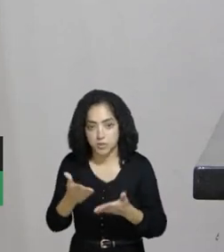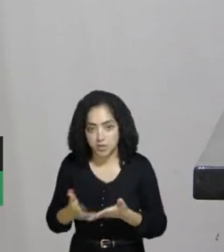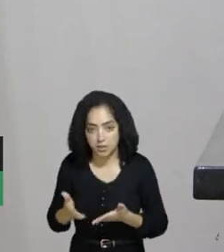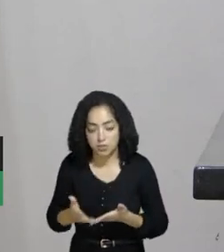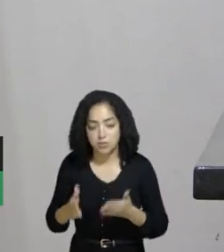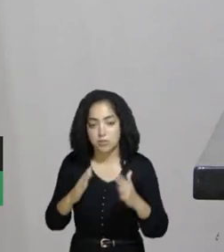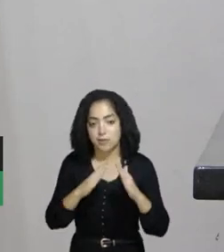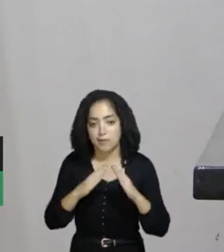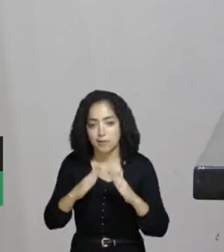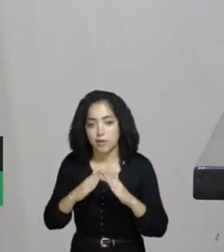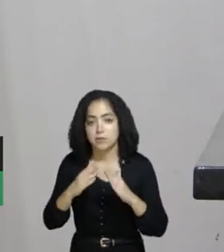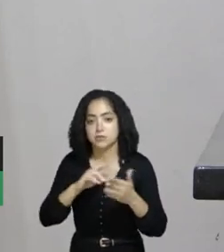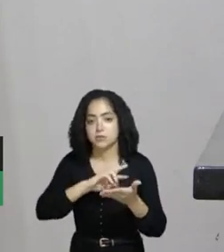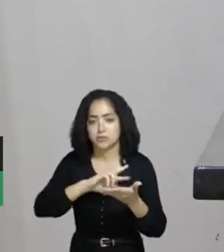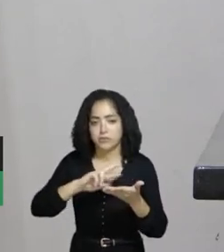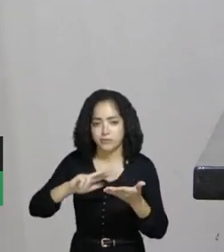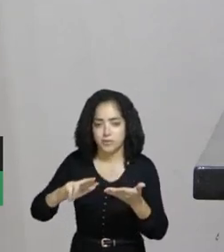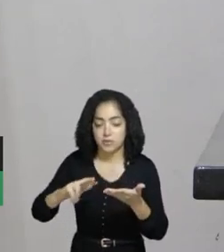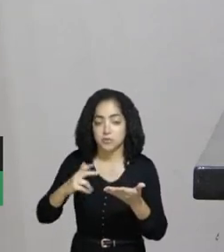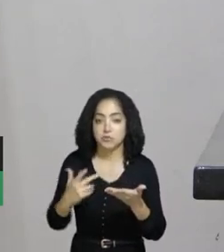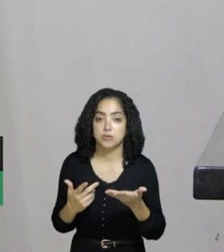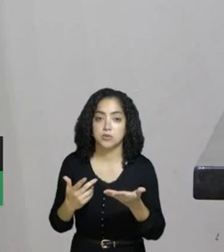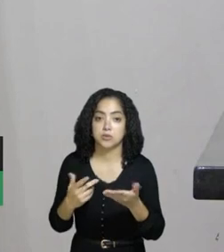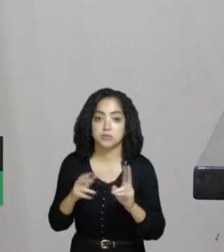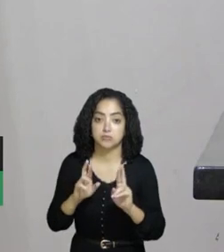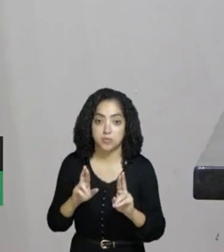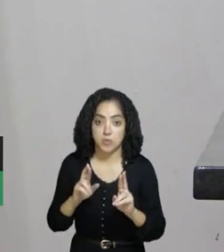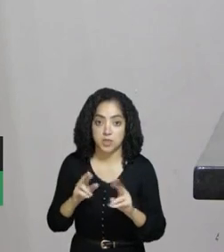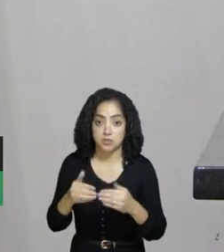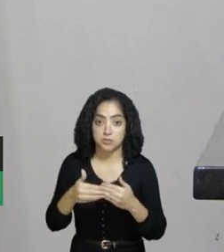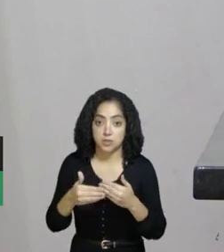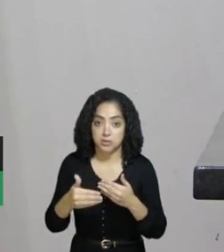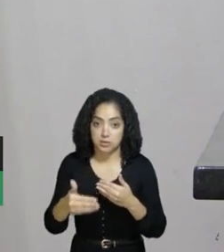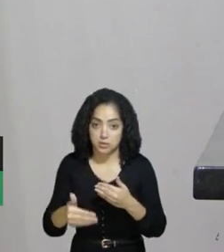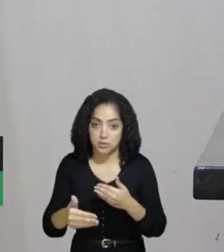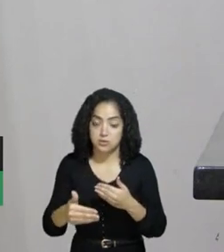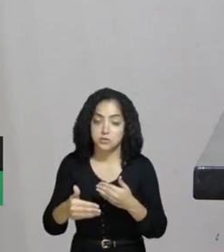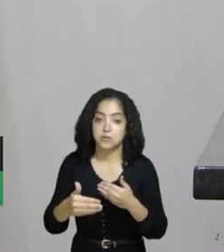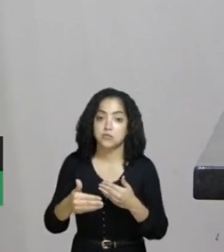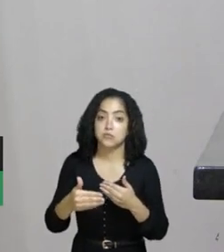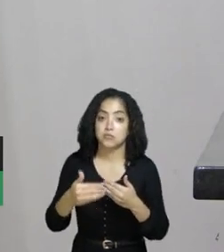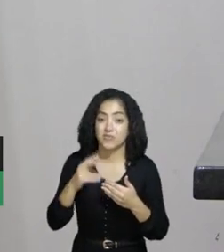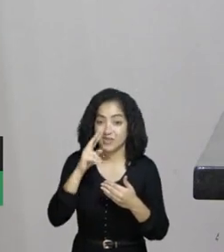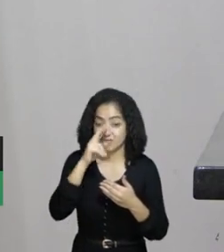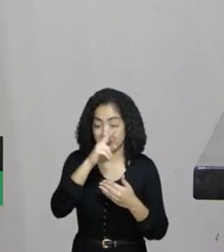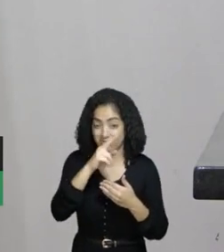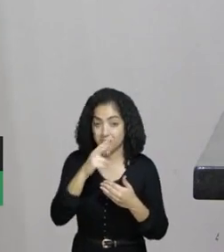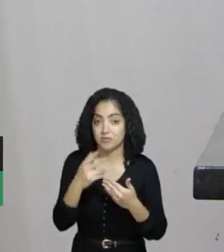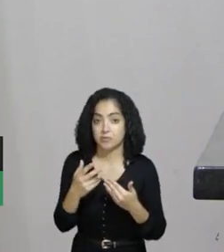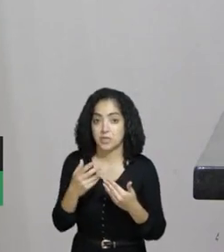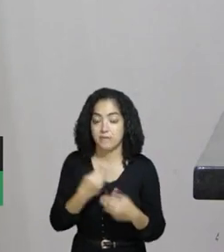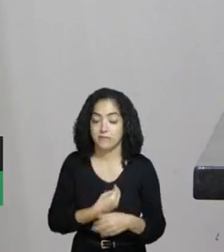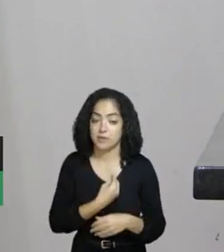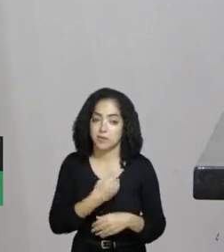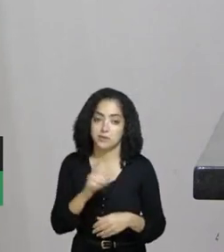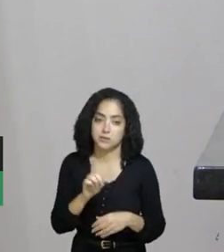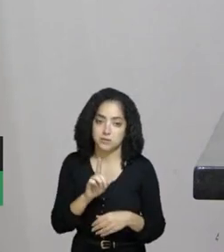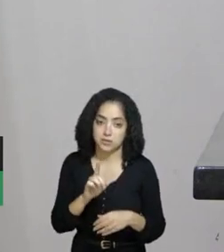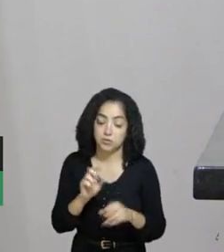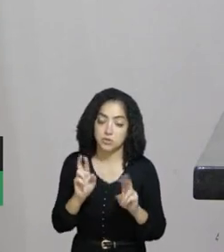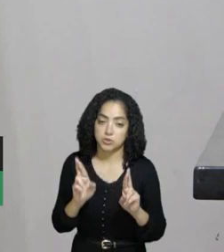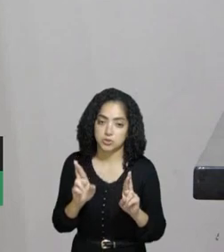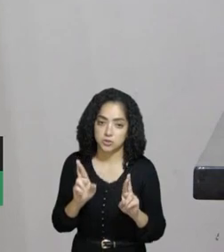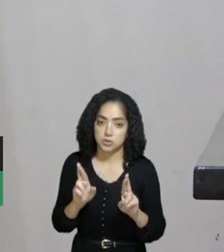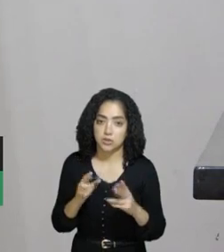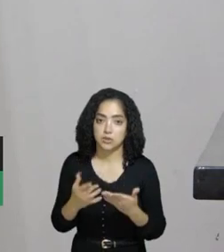materiais, e espero que nas próximas horas, com a intensificação das chuvas, nós não percamos vidas. É algo bastante